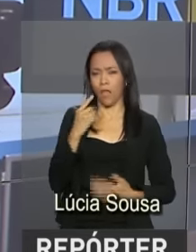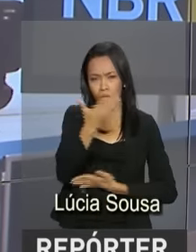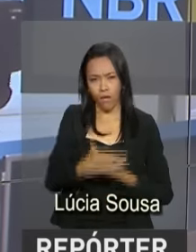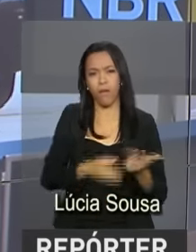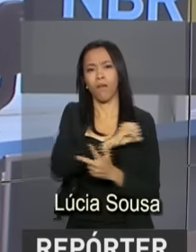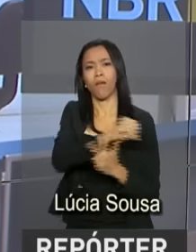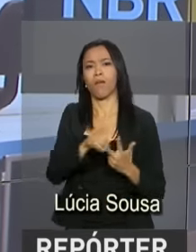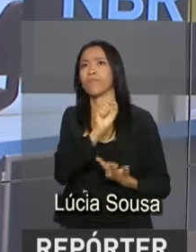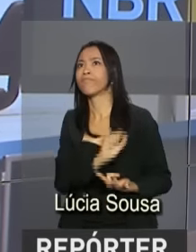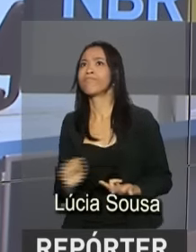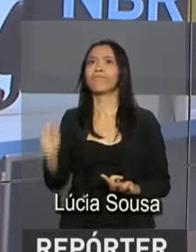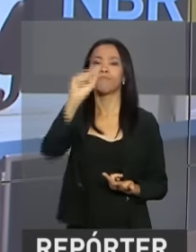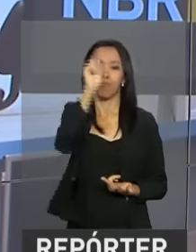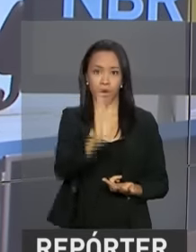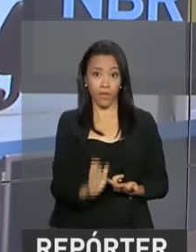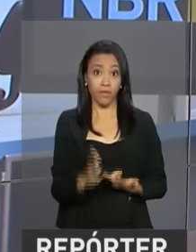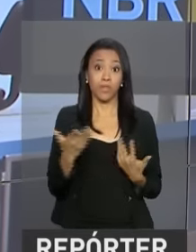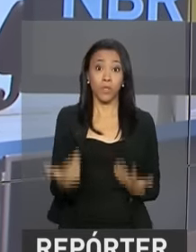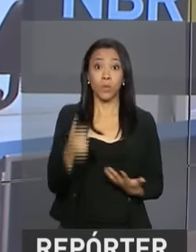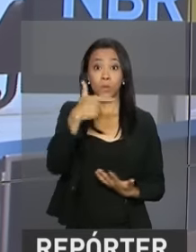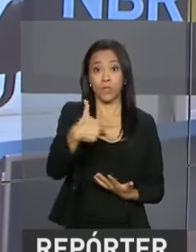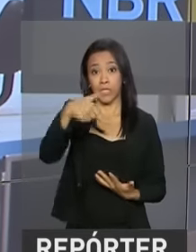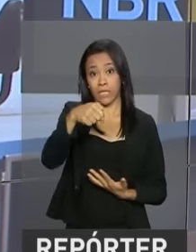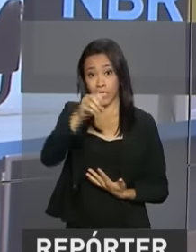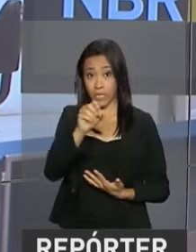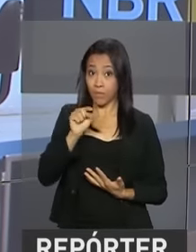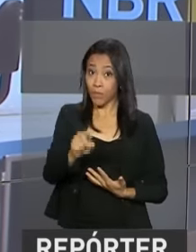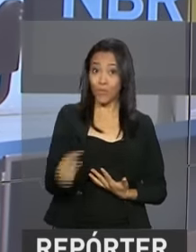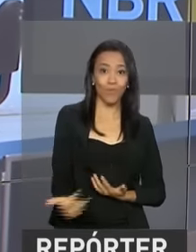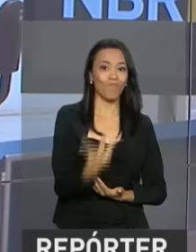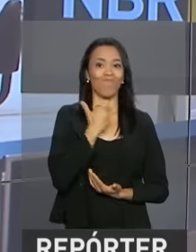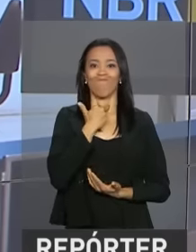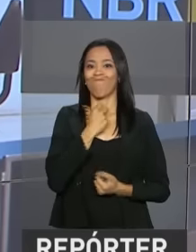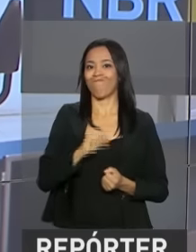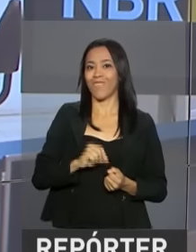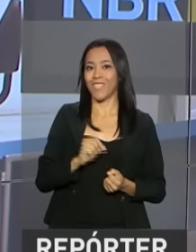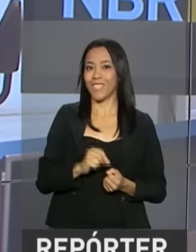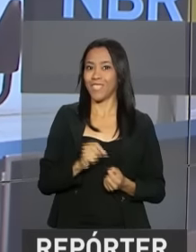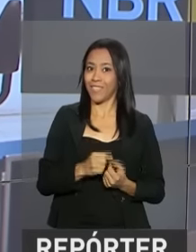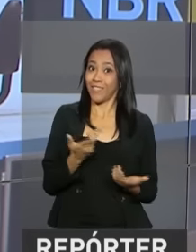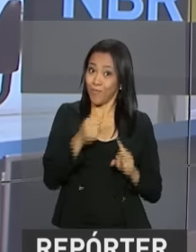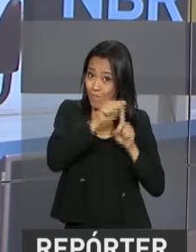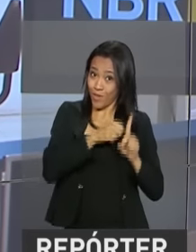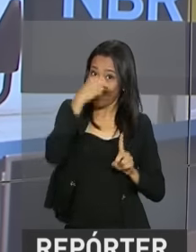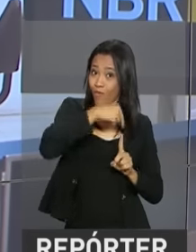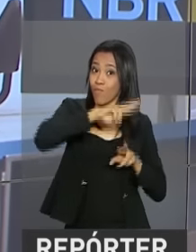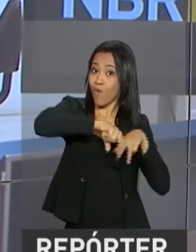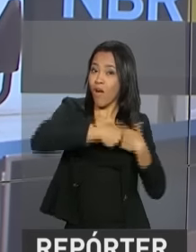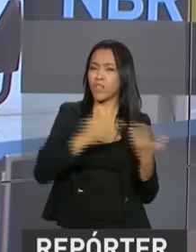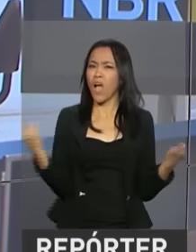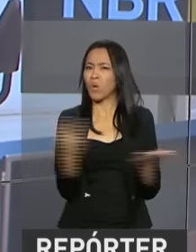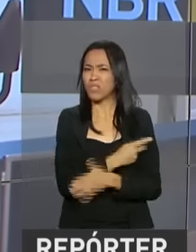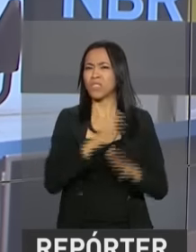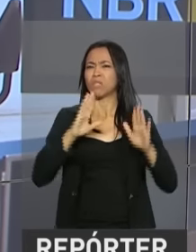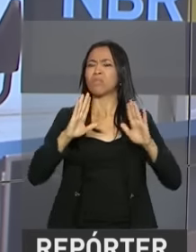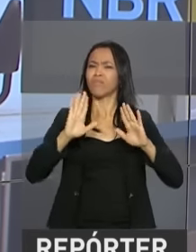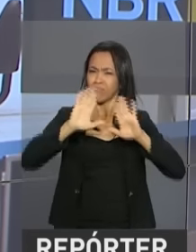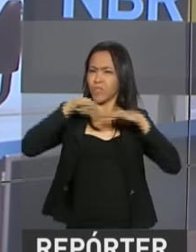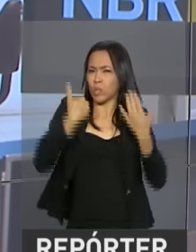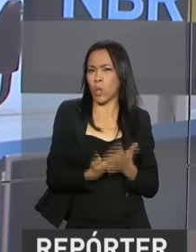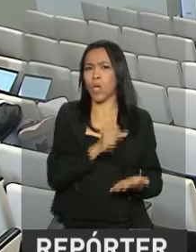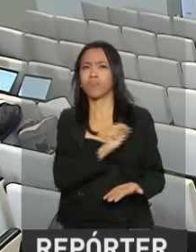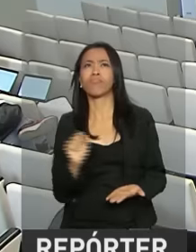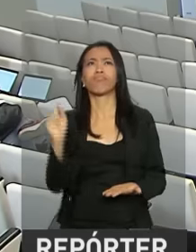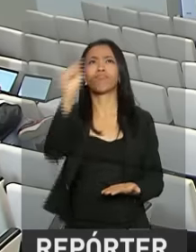país 270.000 candidatos não puderam fazer o exame em novembro devido à ocupação de